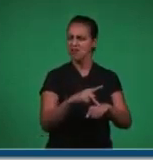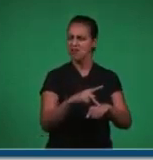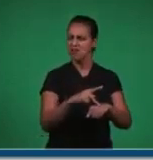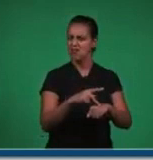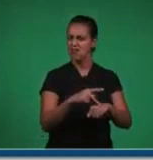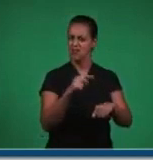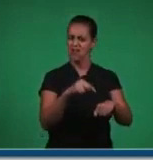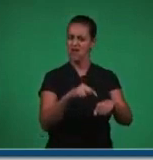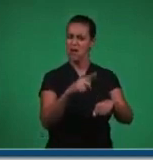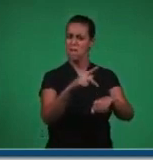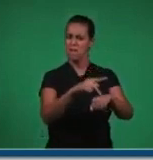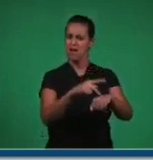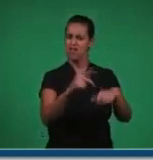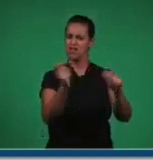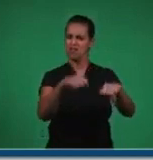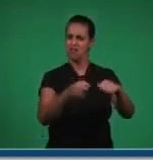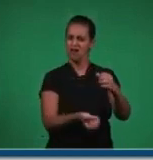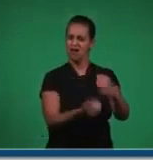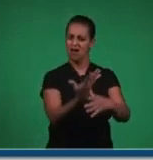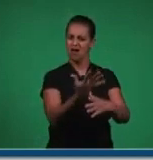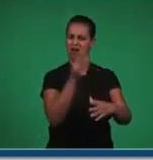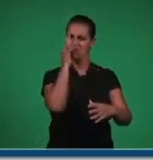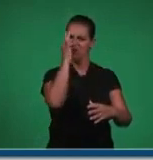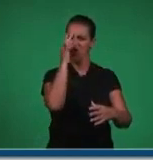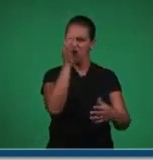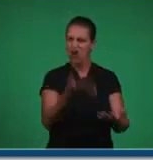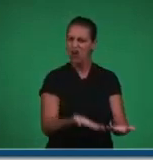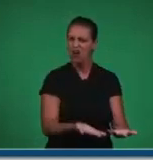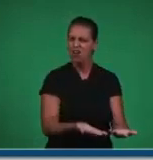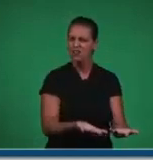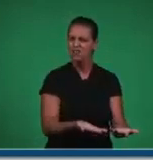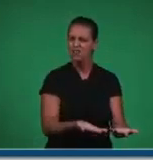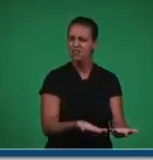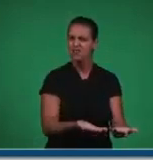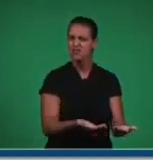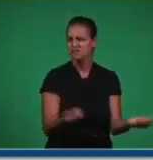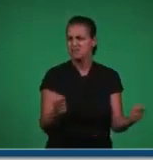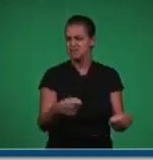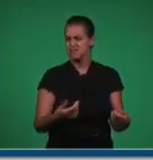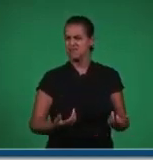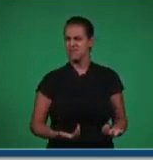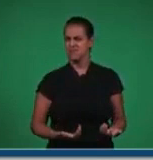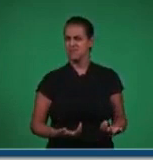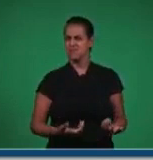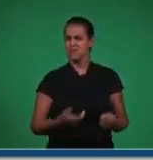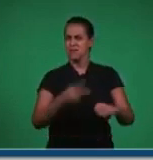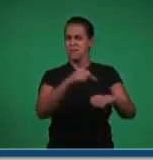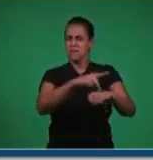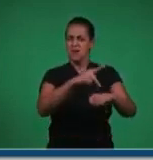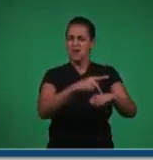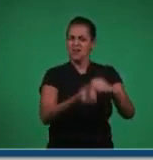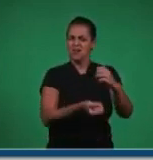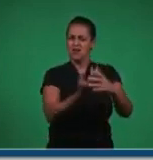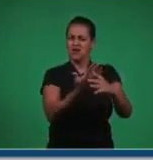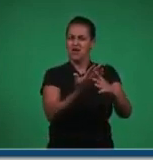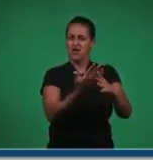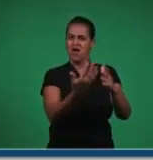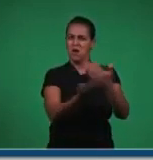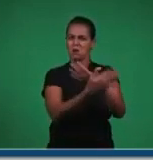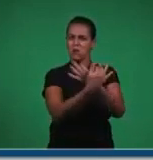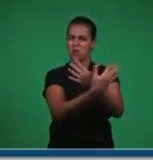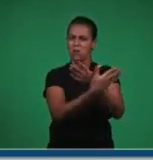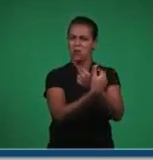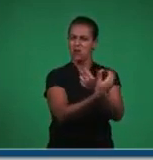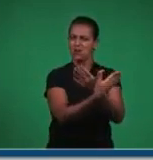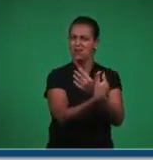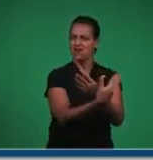flor? Ou mais ainda, aquela pedra ter dado origem há uma borboleta que é um ser